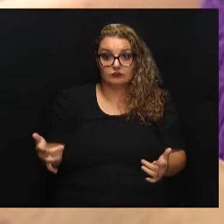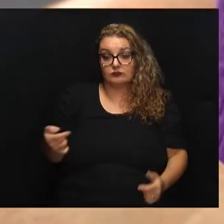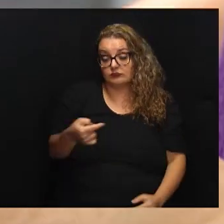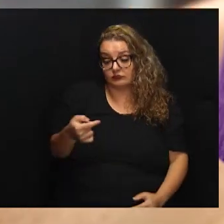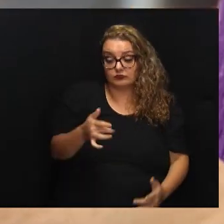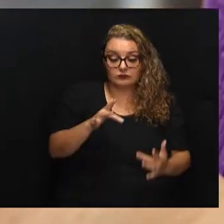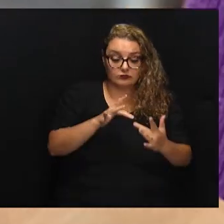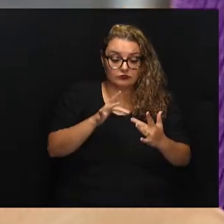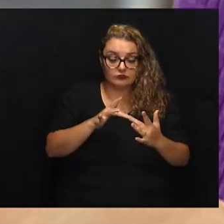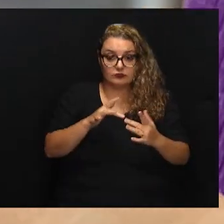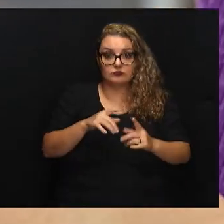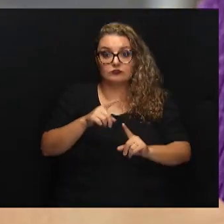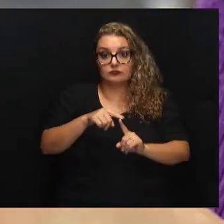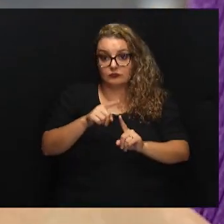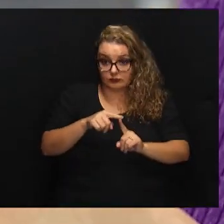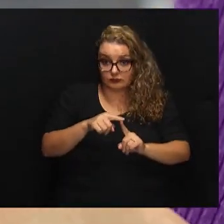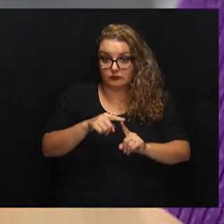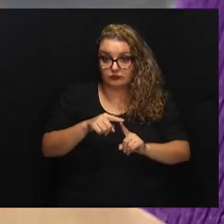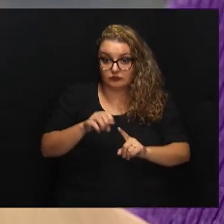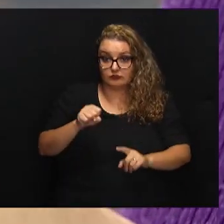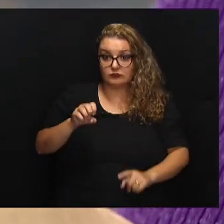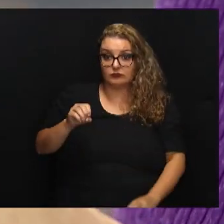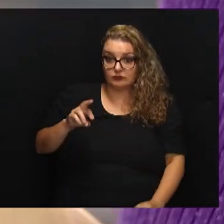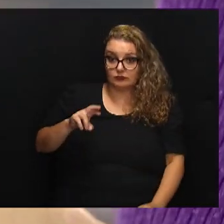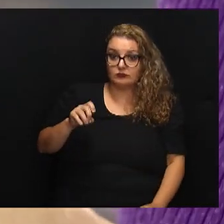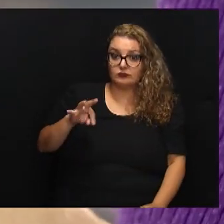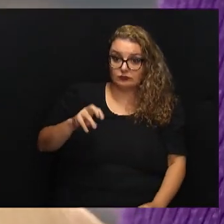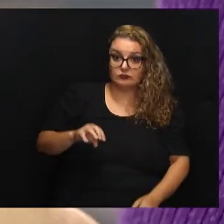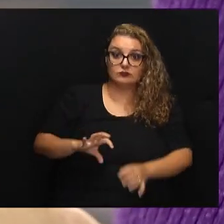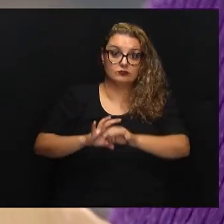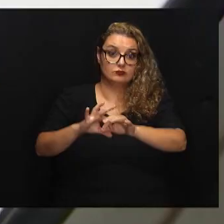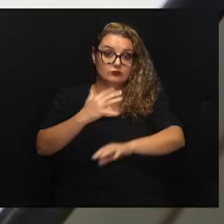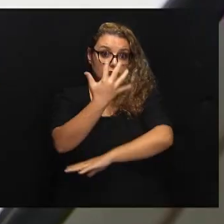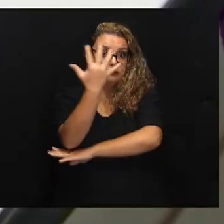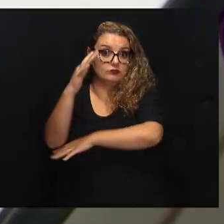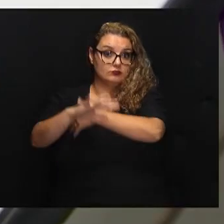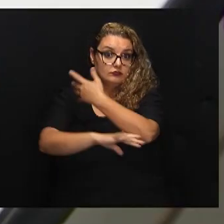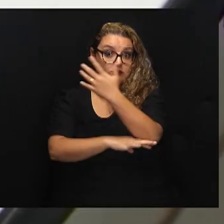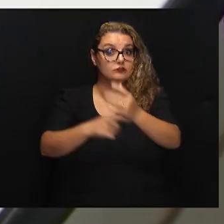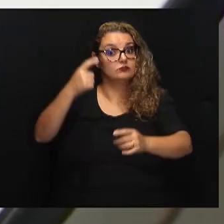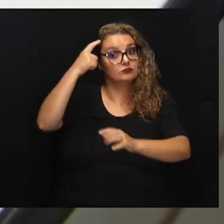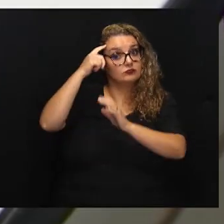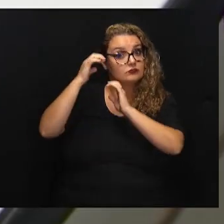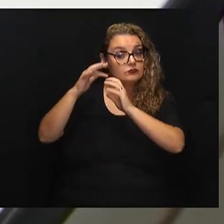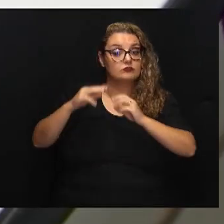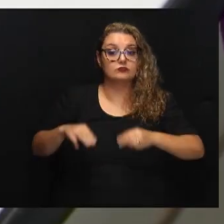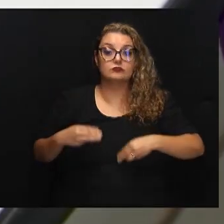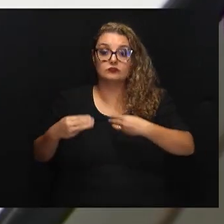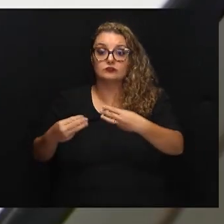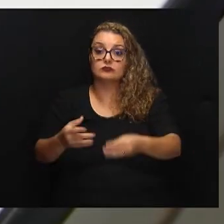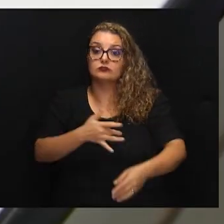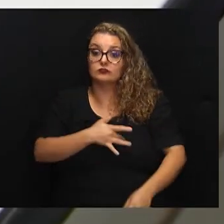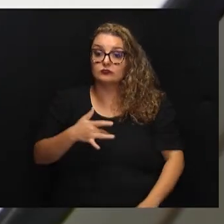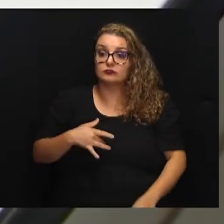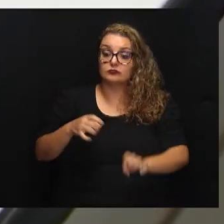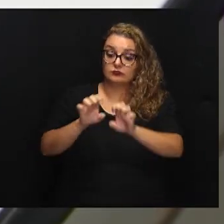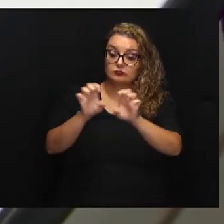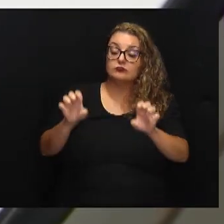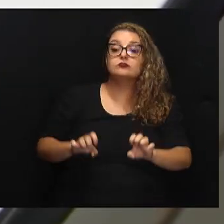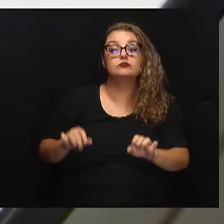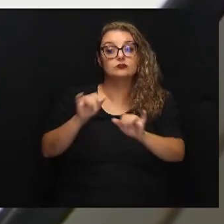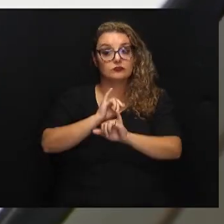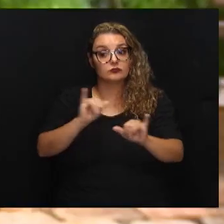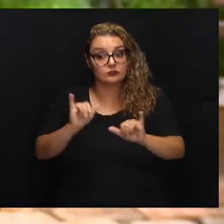com os sorotipos do vírus disponíveis na natureza. Foi pensando nisso que o Ministério da Saúde estruturou a campanha